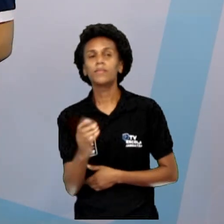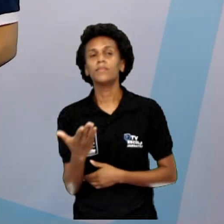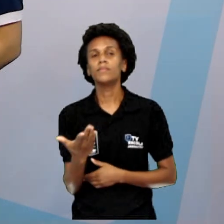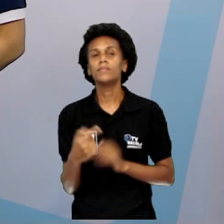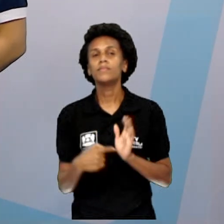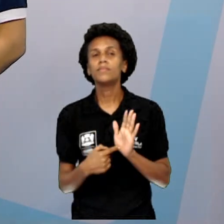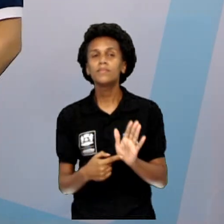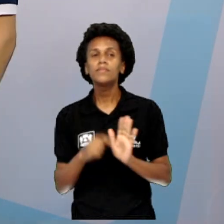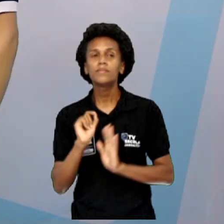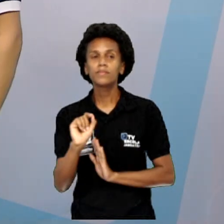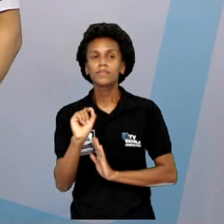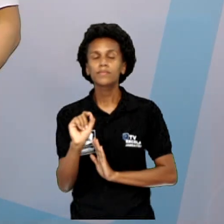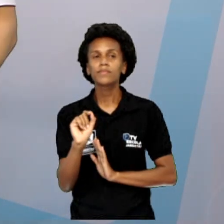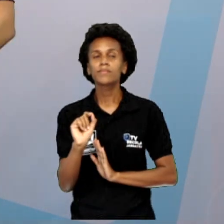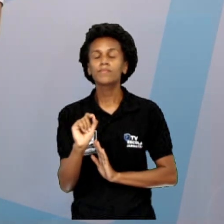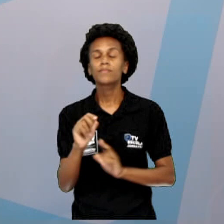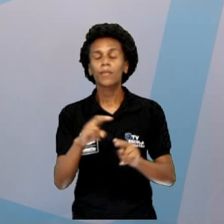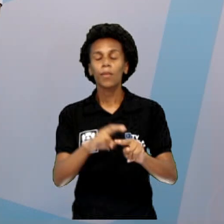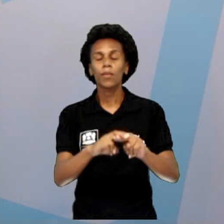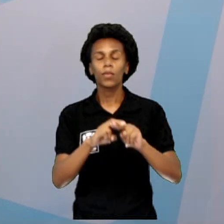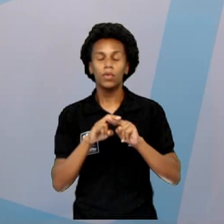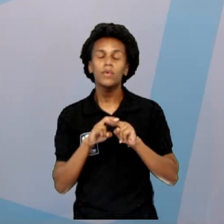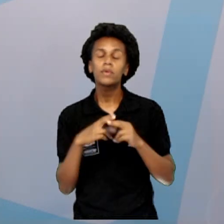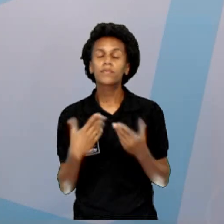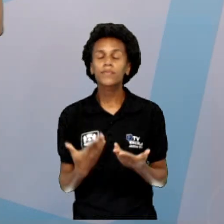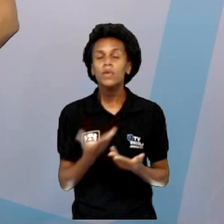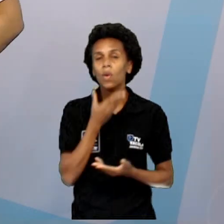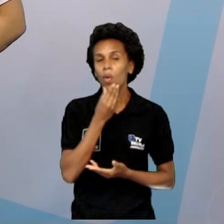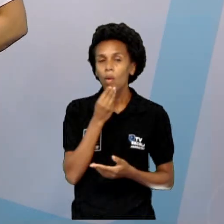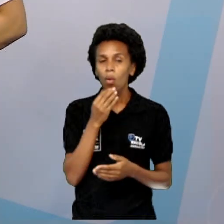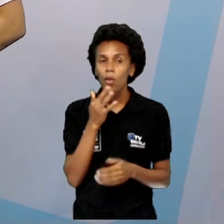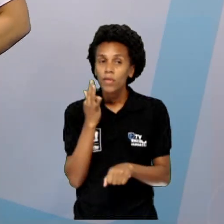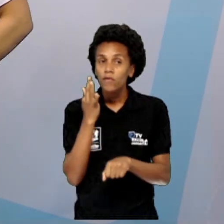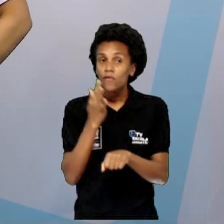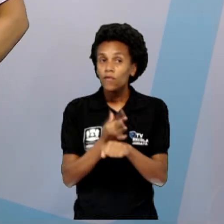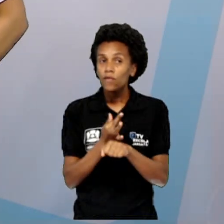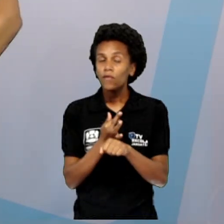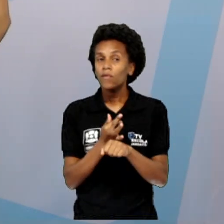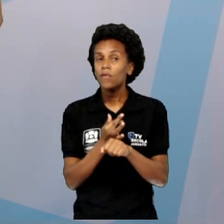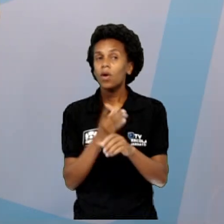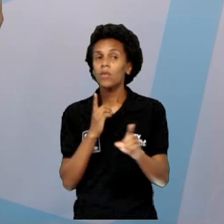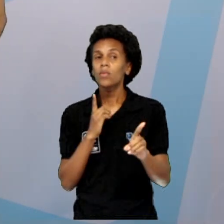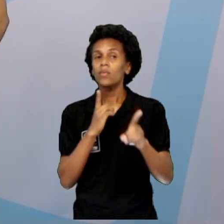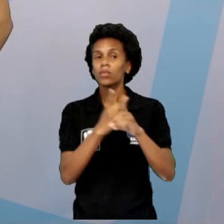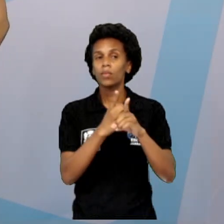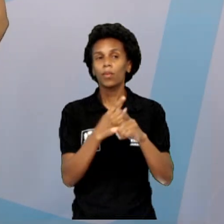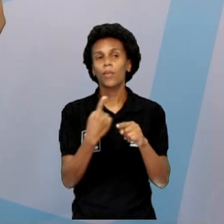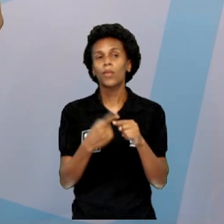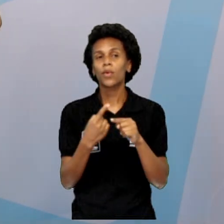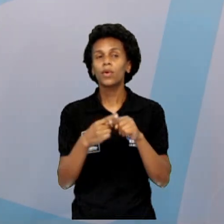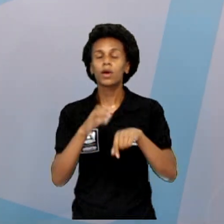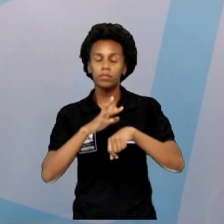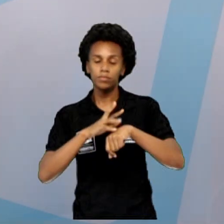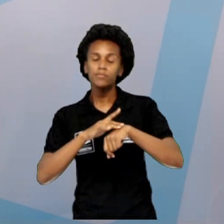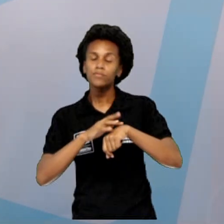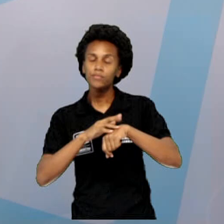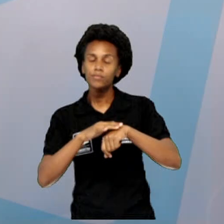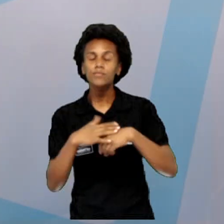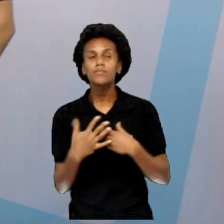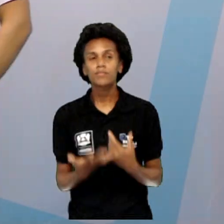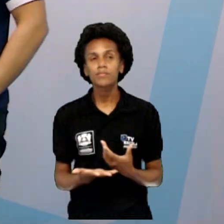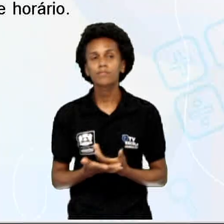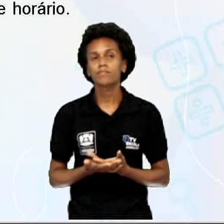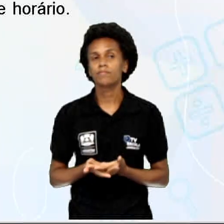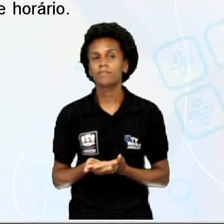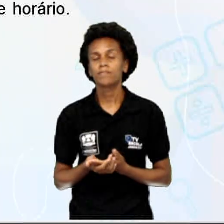Ele faltou ao encontro porque estava com problemas de saúde. Não essa ideia de oposição. Então, esse item 3 também está deixando a desejar com relação à